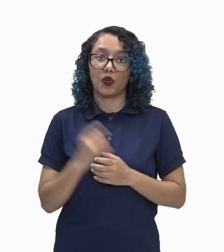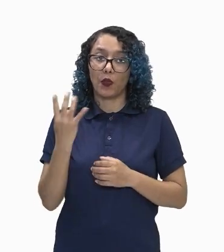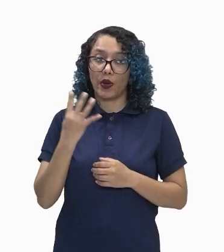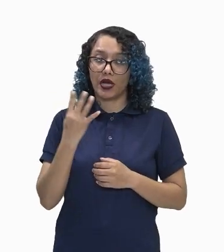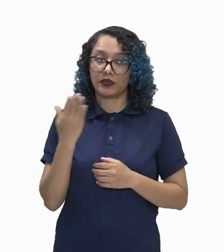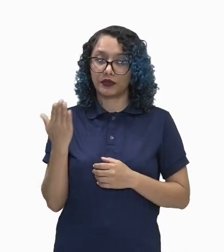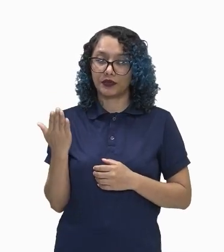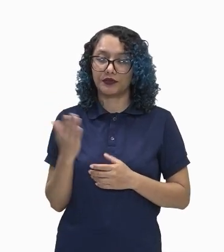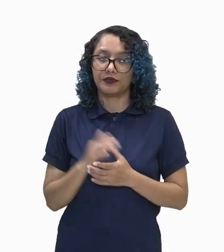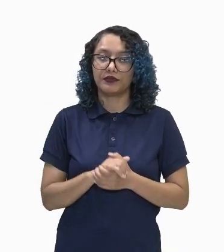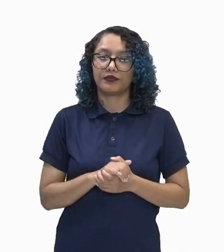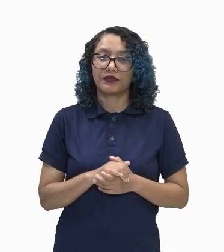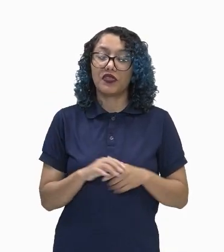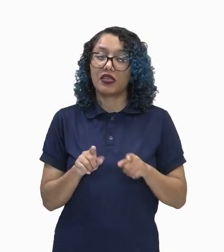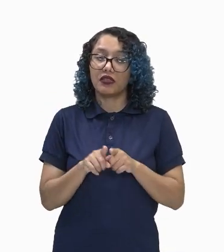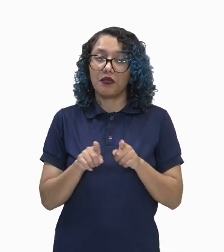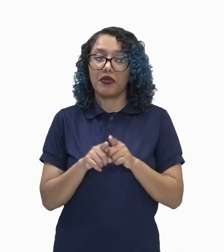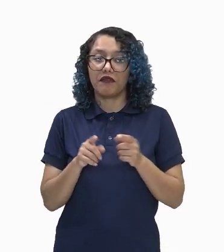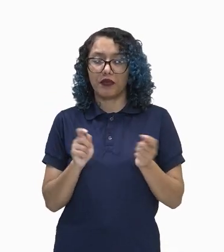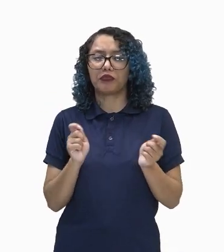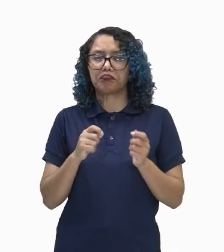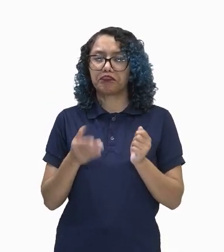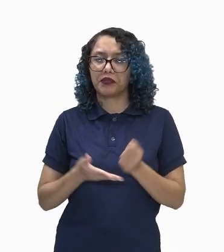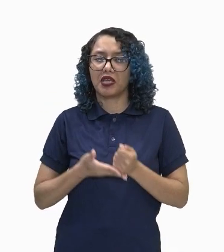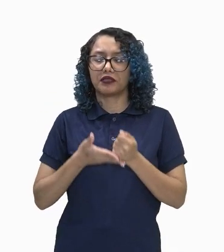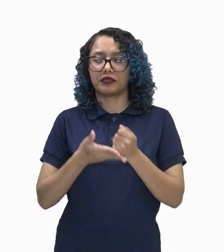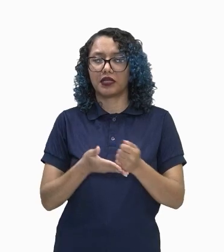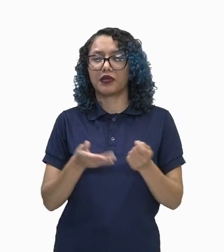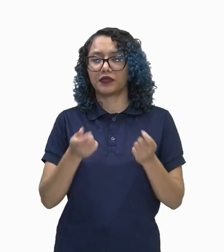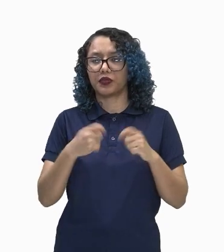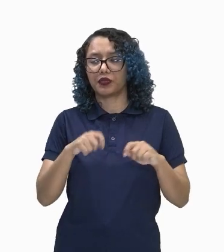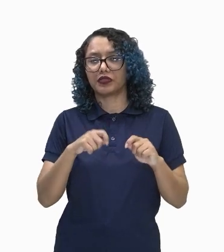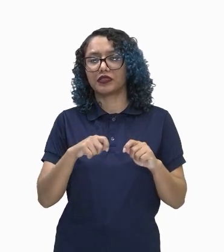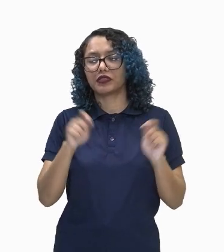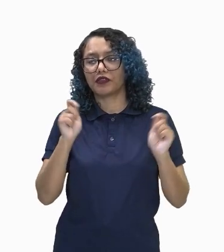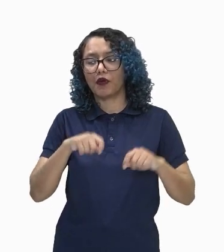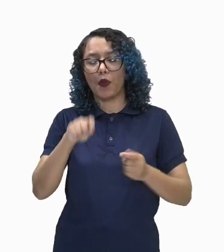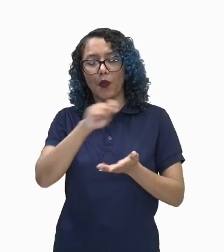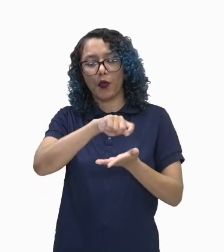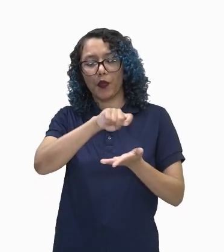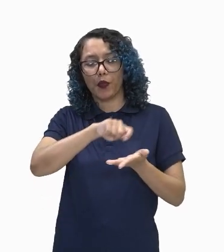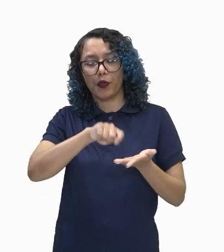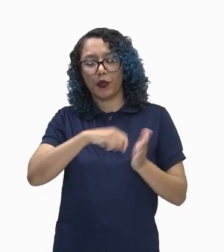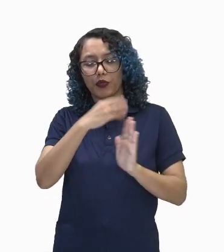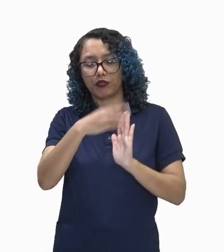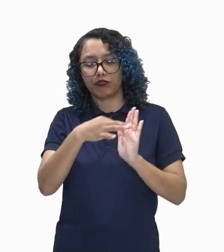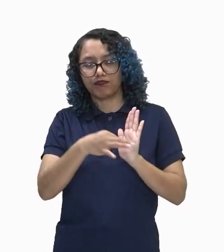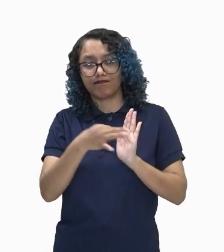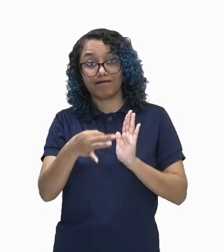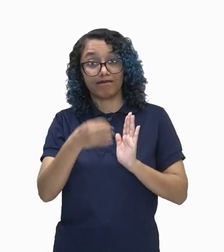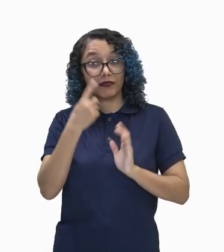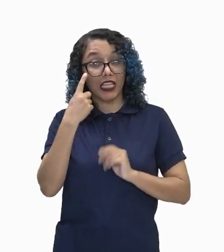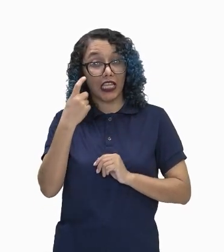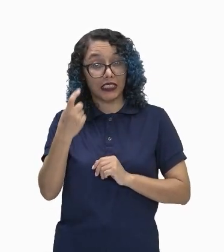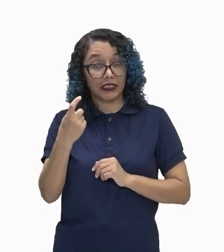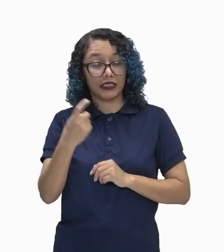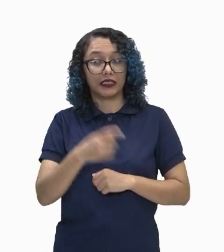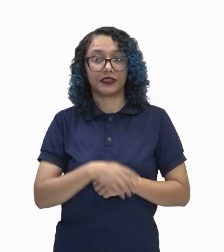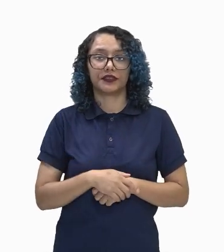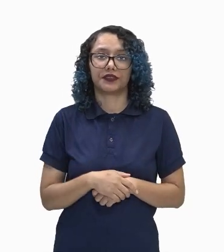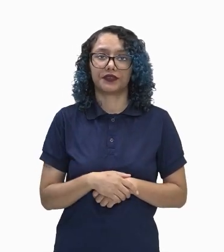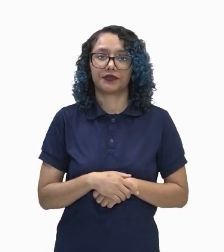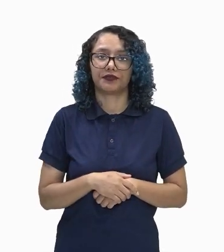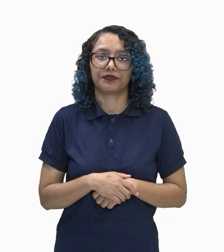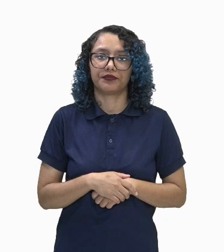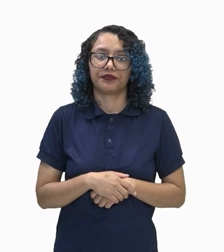vai contribuir para que nós possamos fazer uma resenha bem interessante, né? Que tipo de nota nós